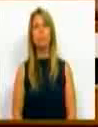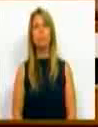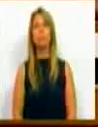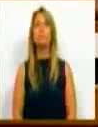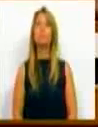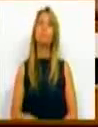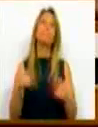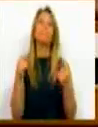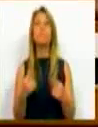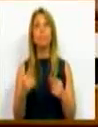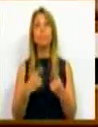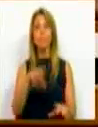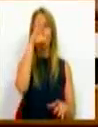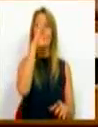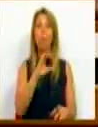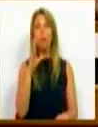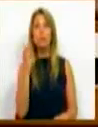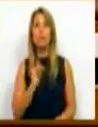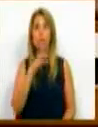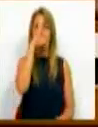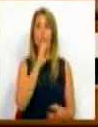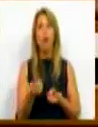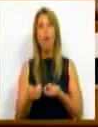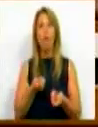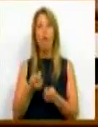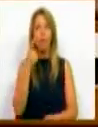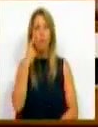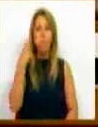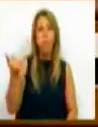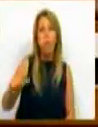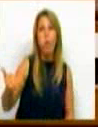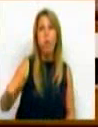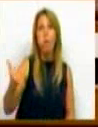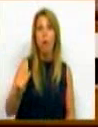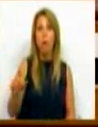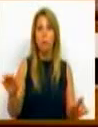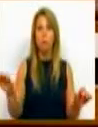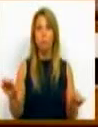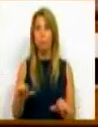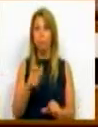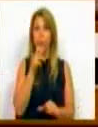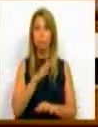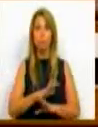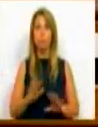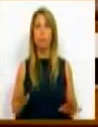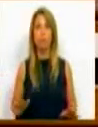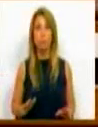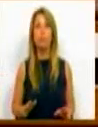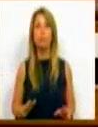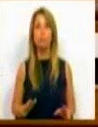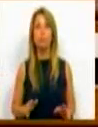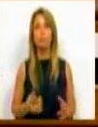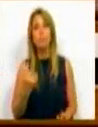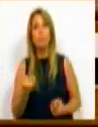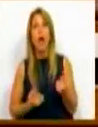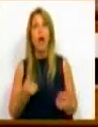Tivemos um governo que procurou governar num experimentalismo perturbador e até provocador. Umas vezes